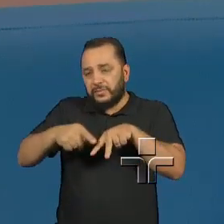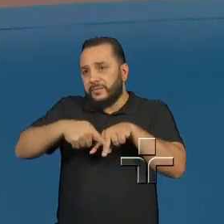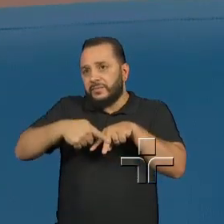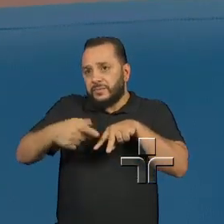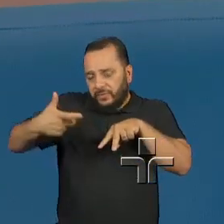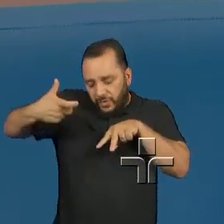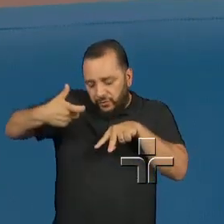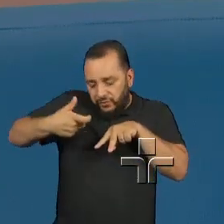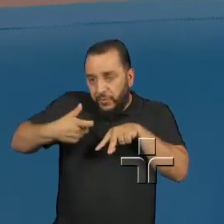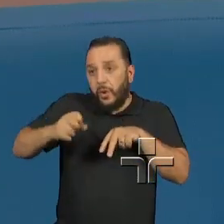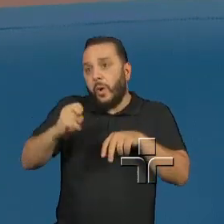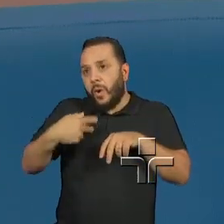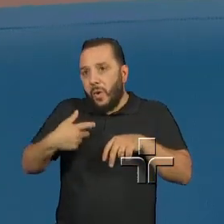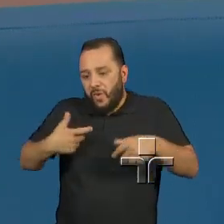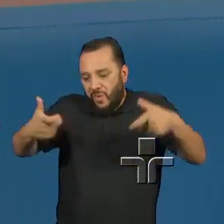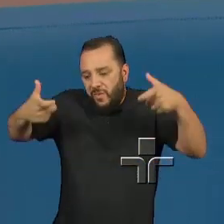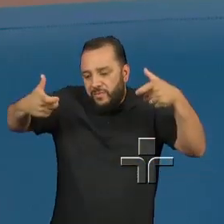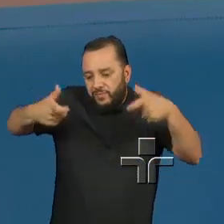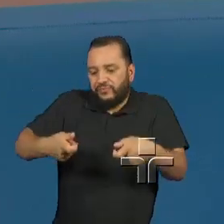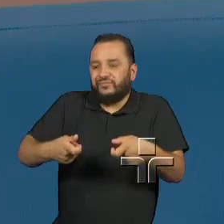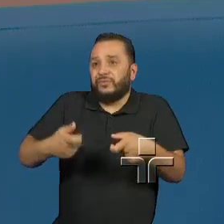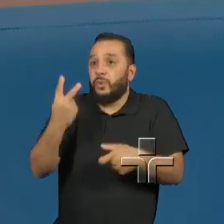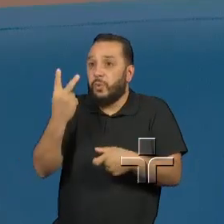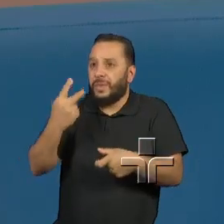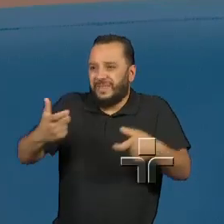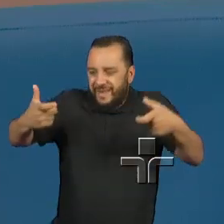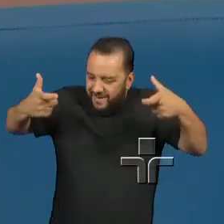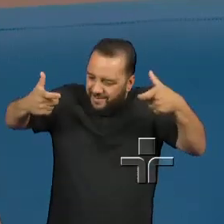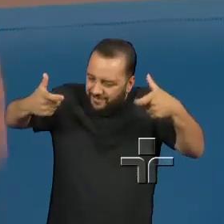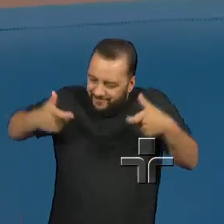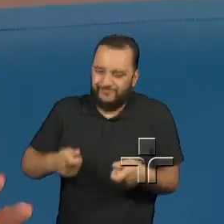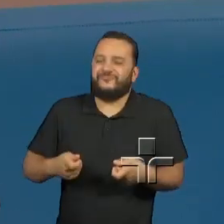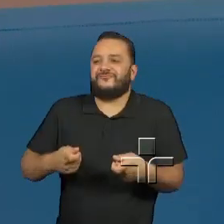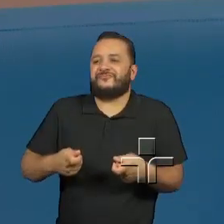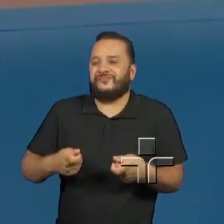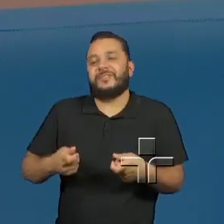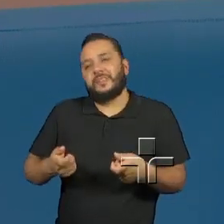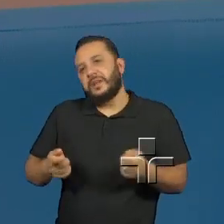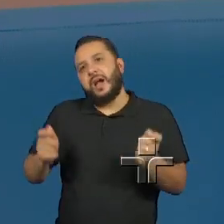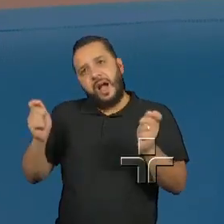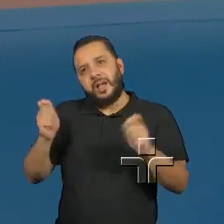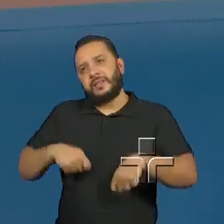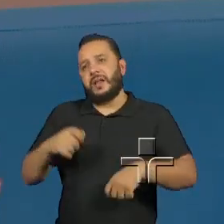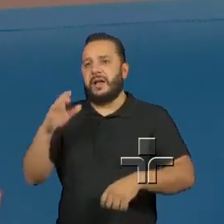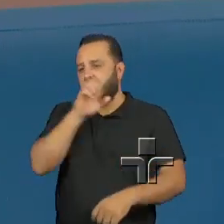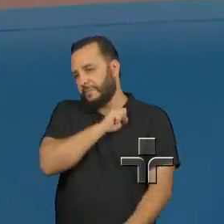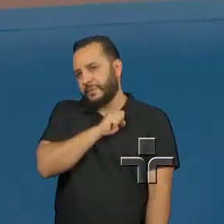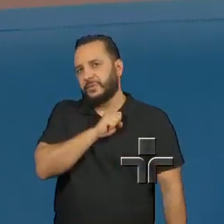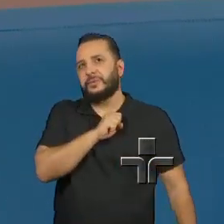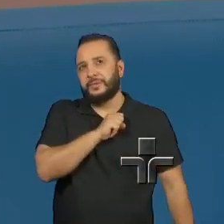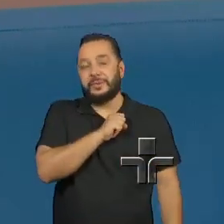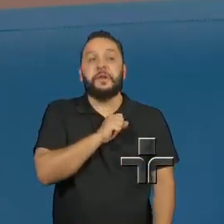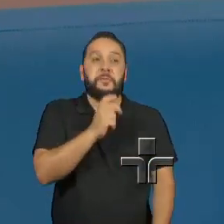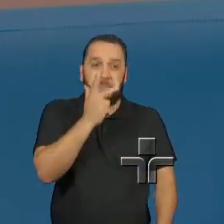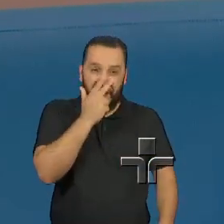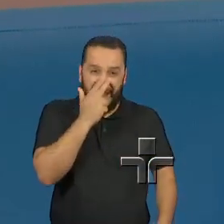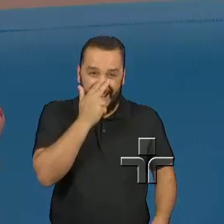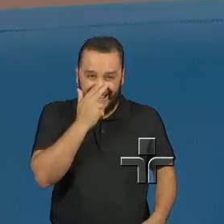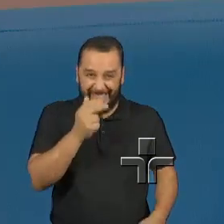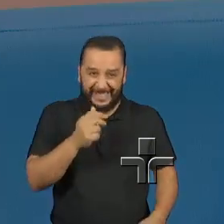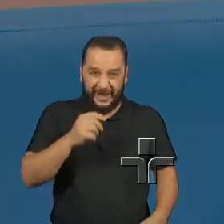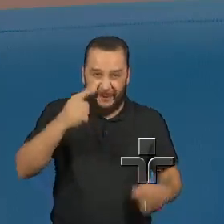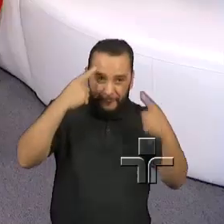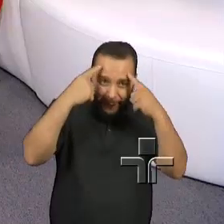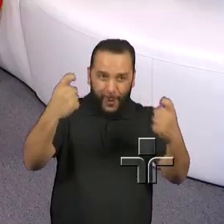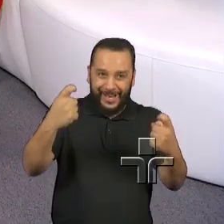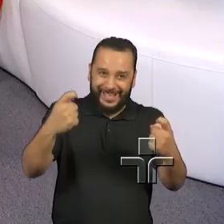fazer até simultâneo, para não, para ter uma picada só, vamos dizer, duas picadas no mesmo momento. Uhum. Ali parece mais agressivo, mas